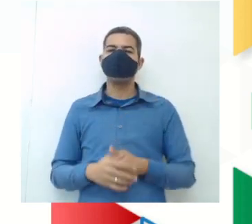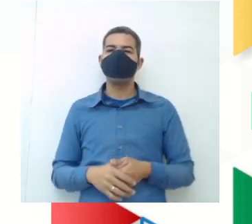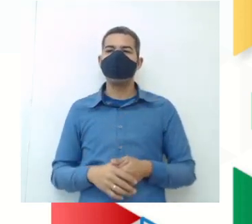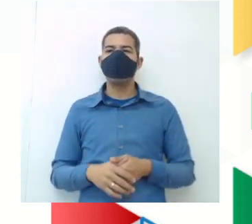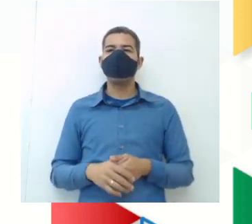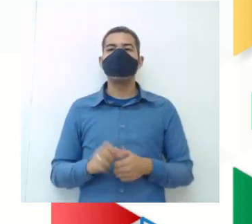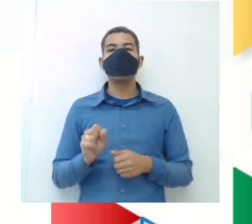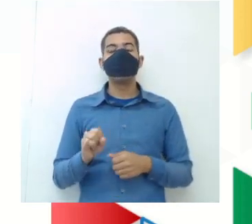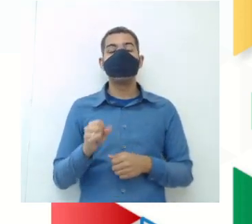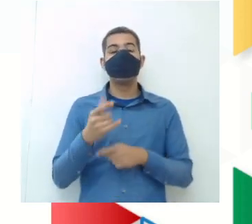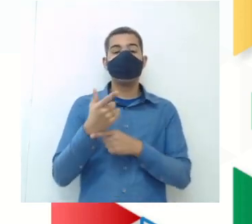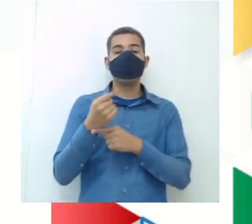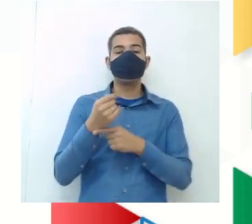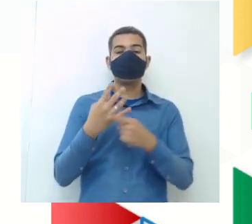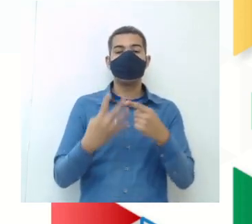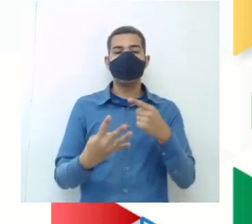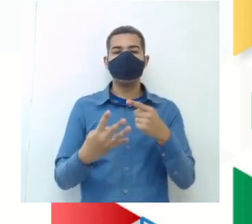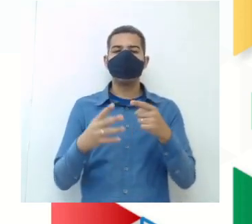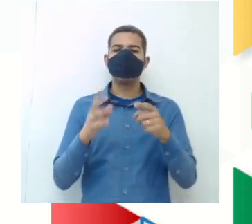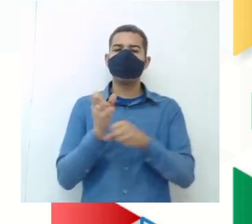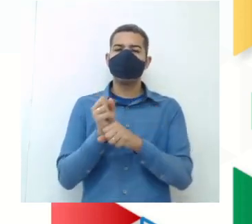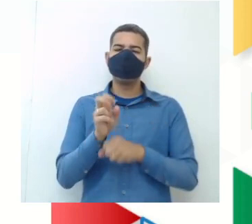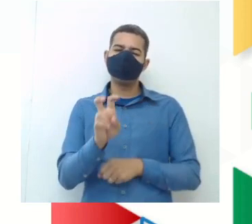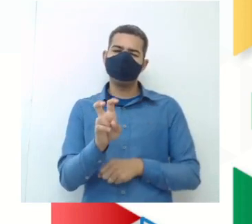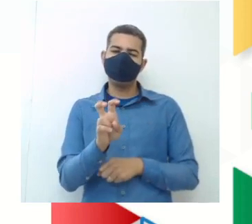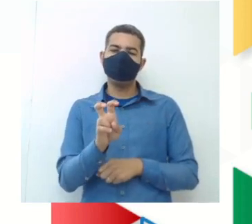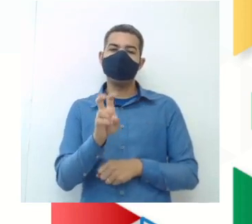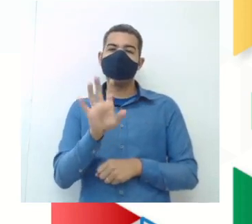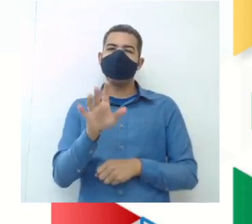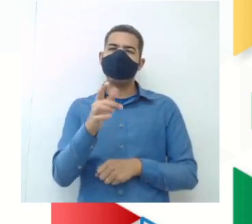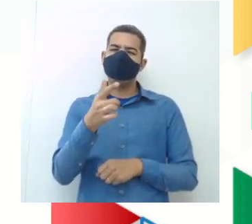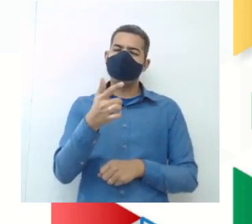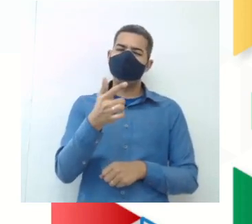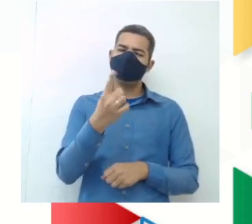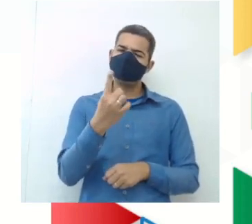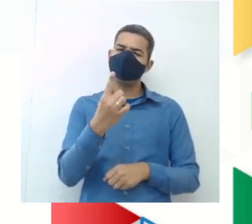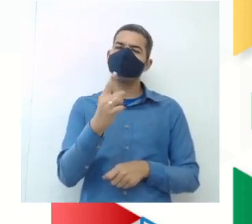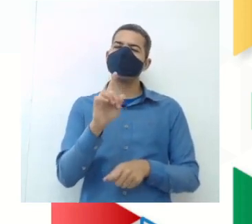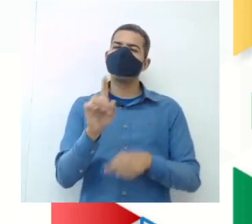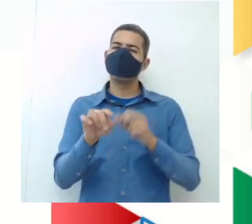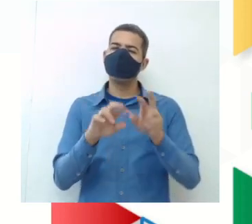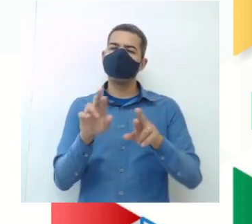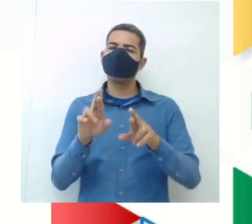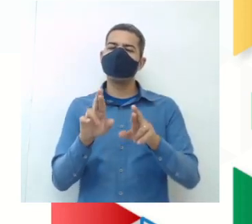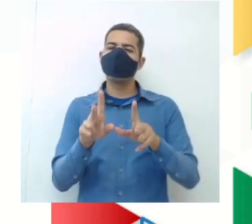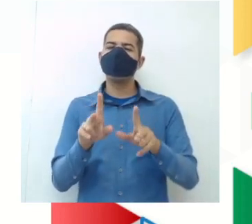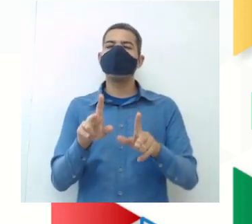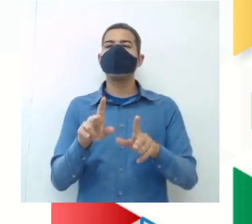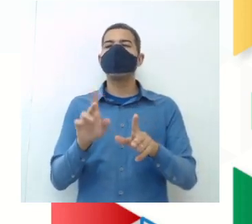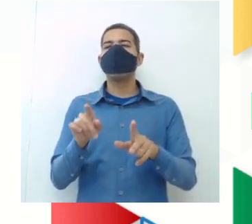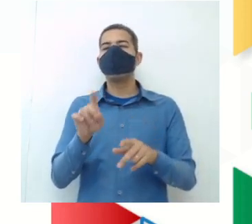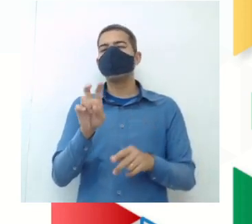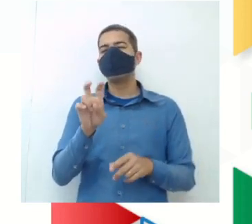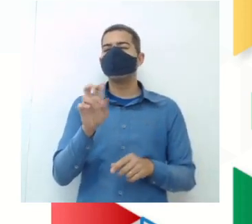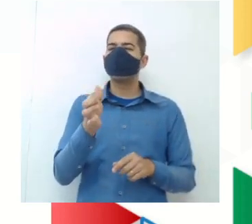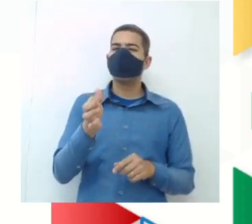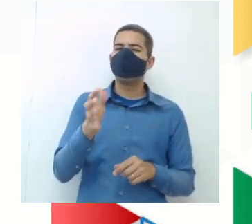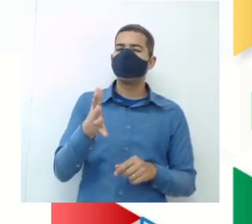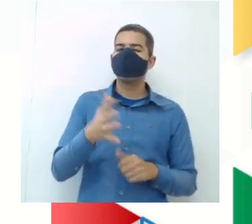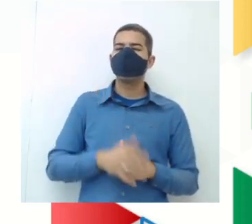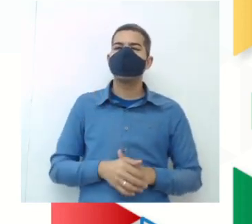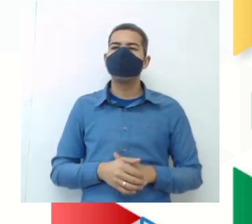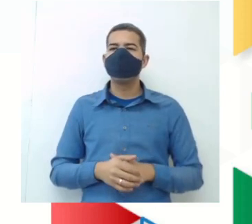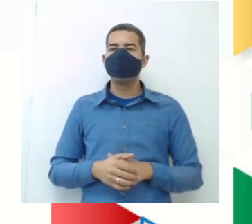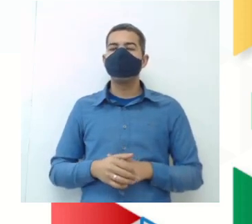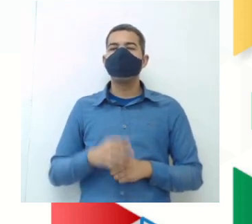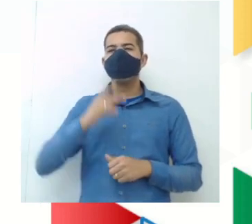fosse 20 por 4, daria 5. Então vai dar entre 5 e 6 aí. Um pouquinho mais depois do 5. A mesma